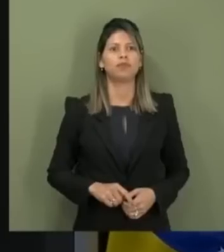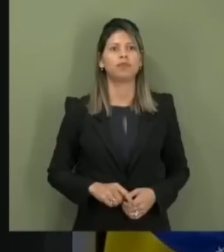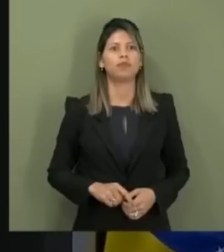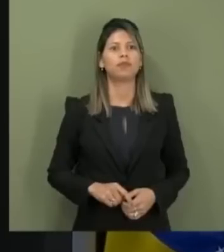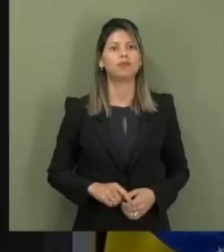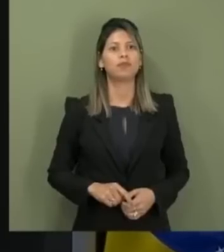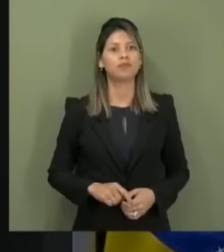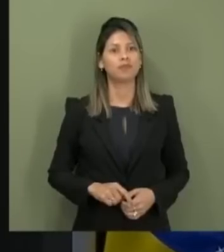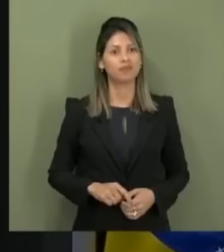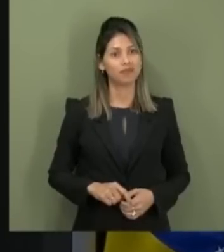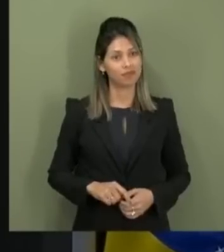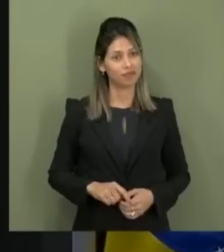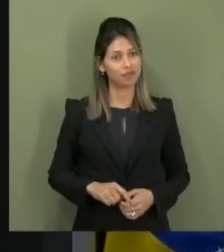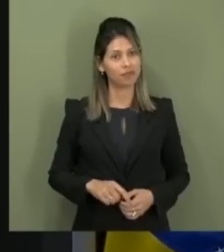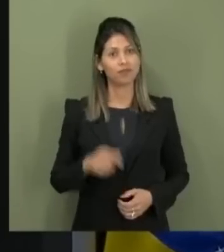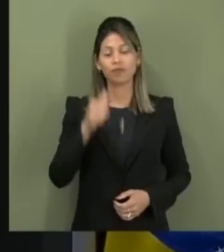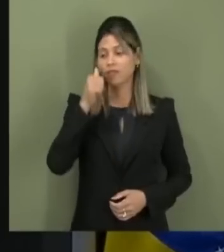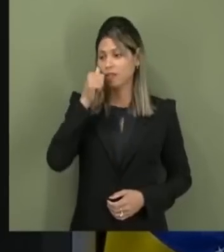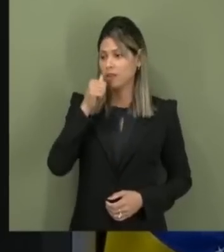Senhor presidente, muito obrigado.